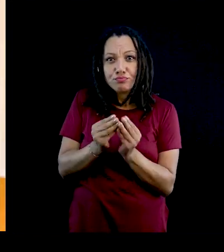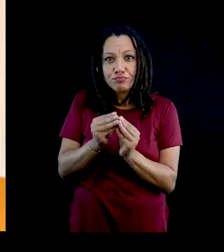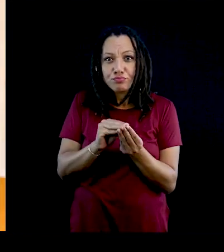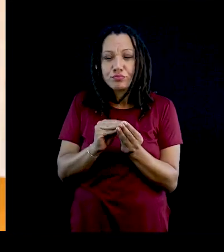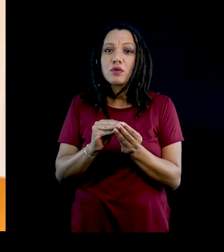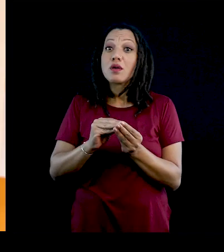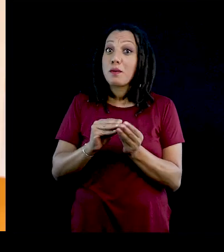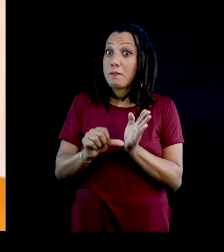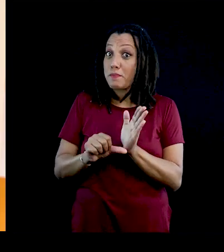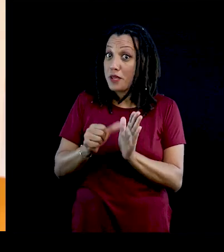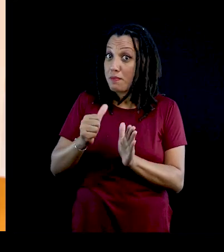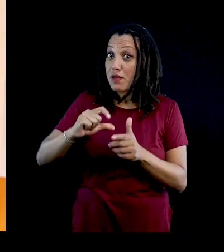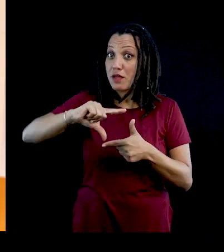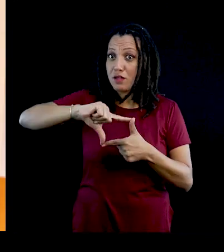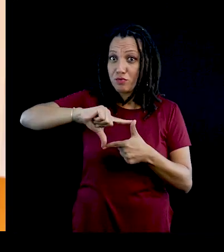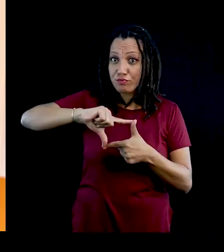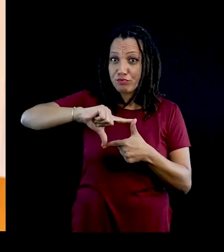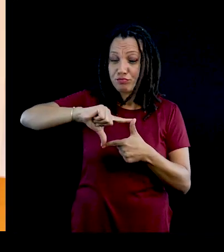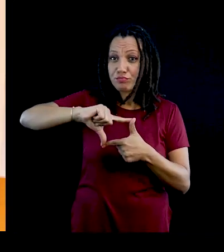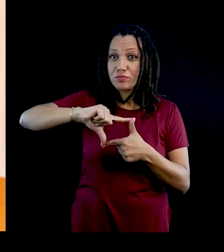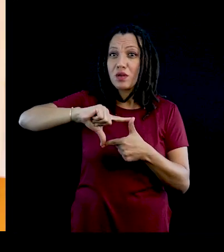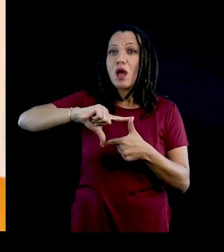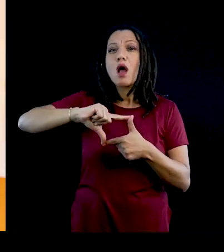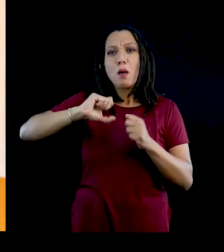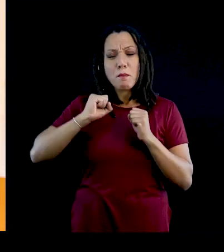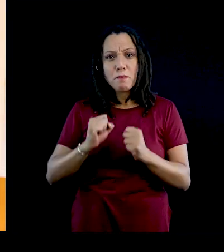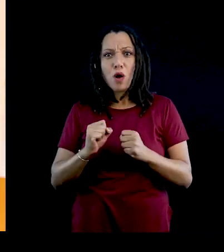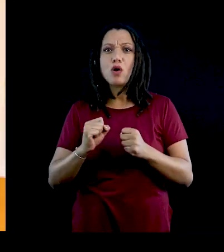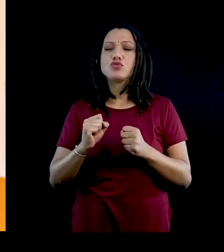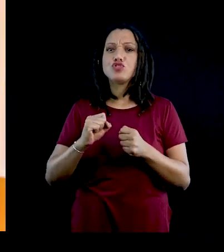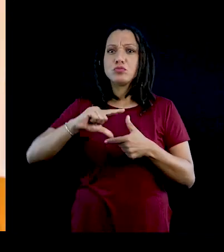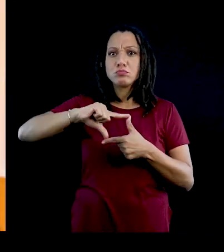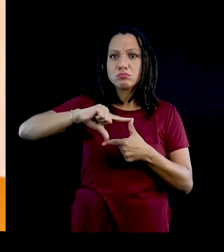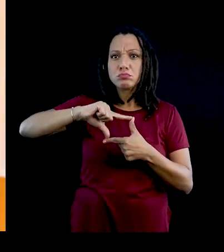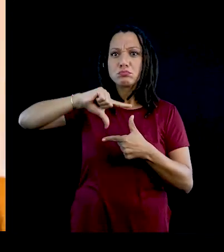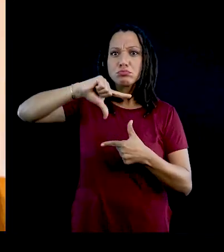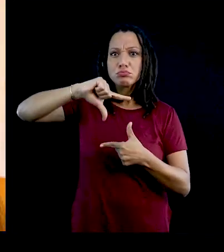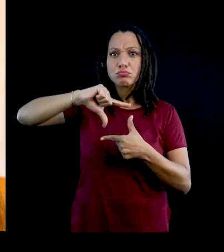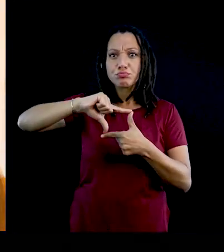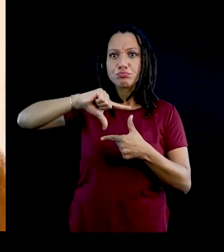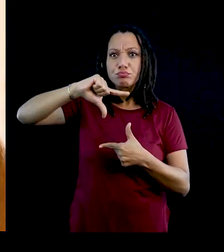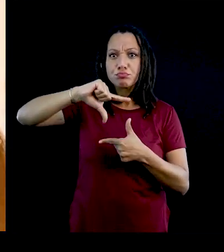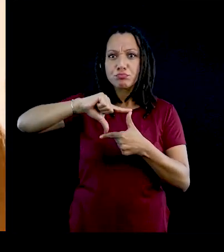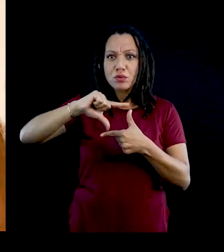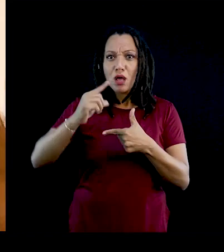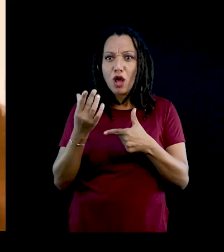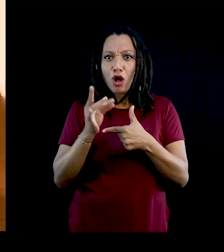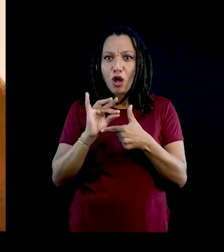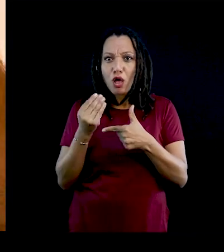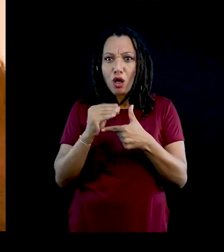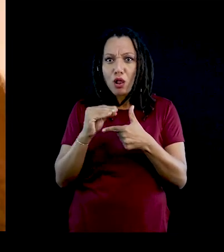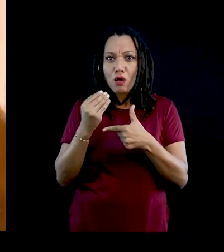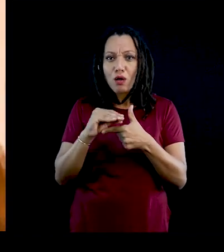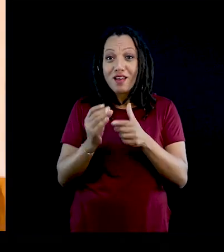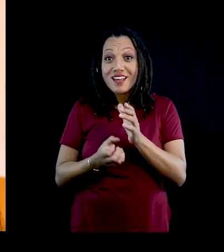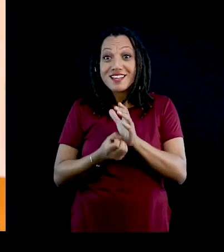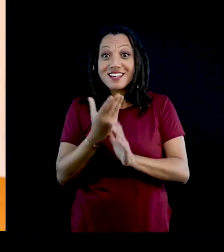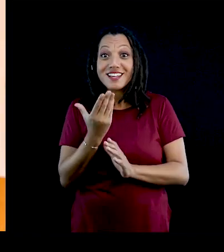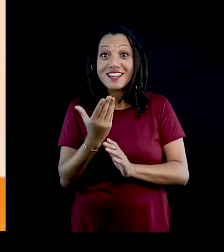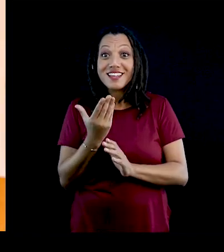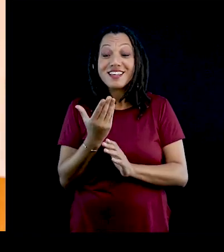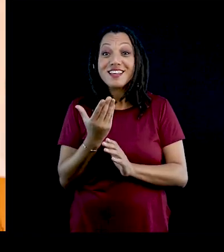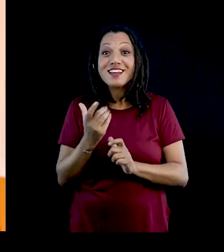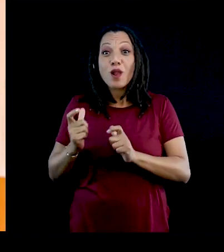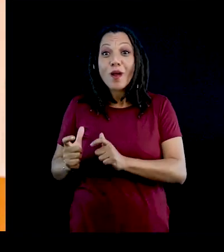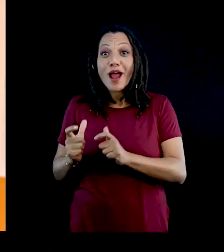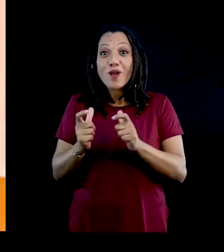maneira, recortando retângulos maiores e menores e sobrepondo eles aqui dentro, né? Para você poder criar outros